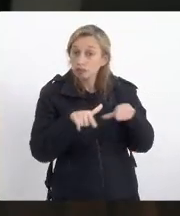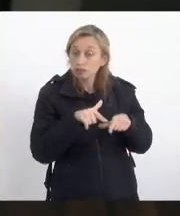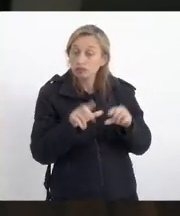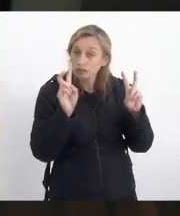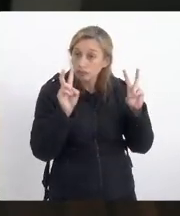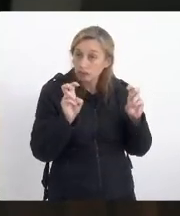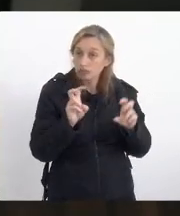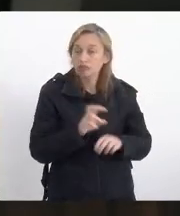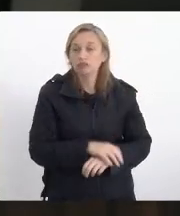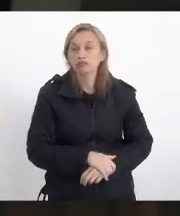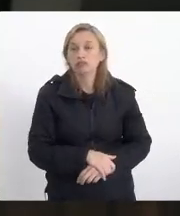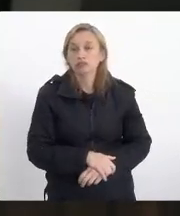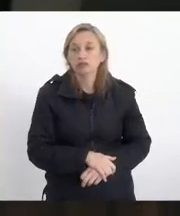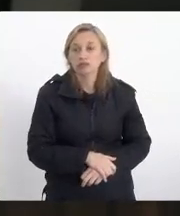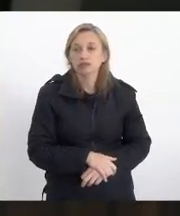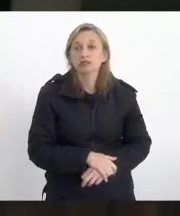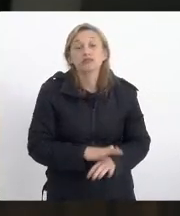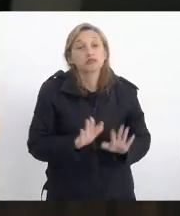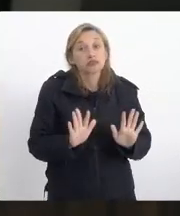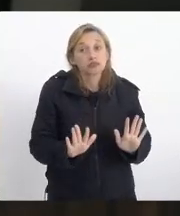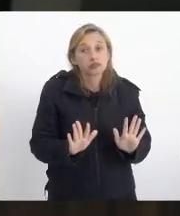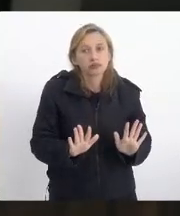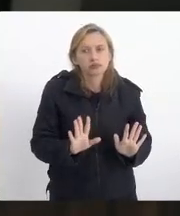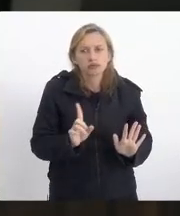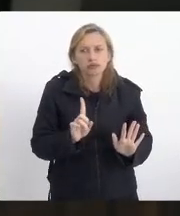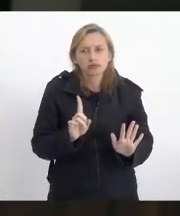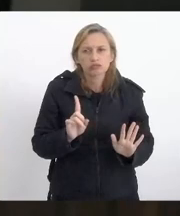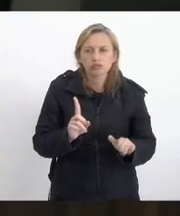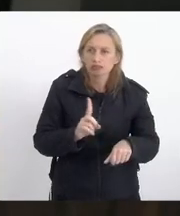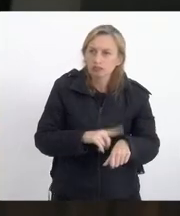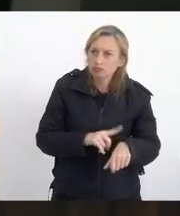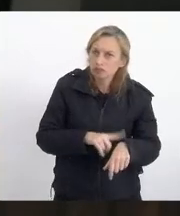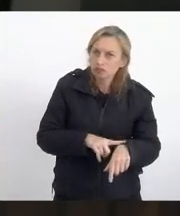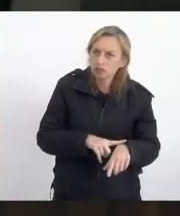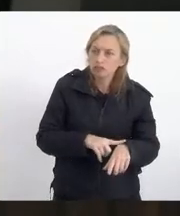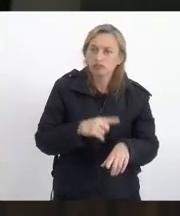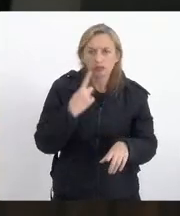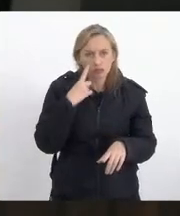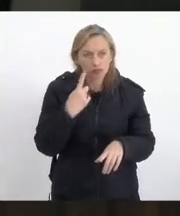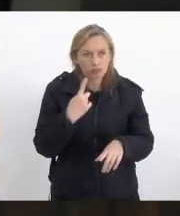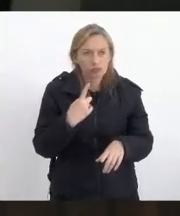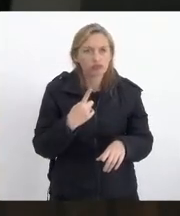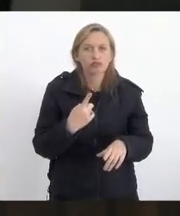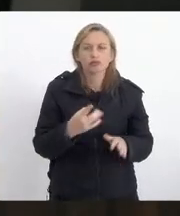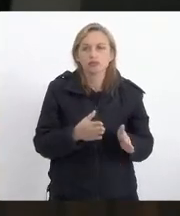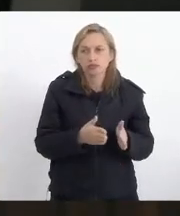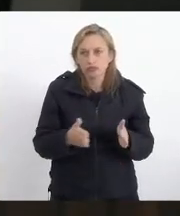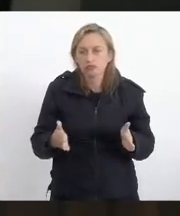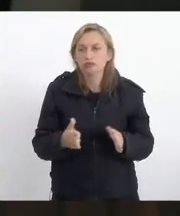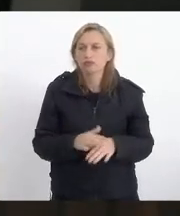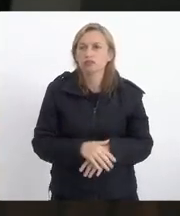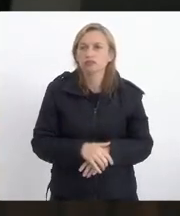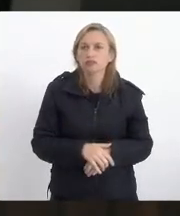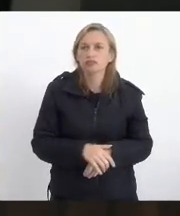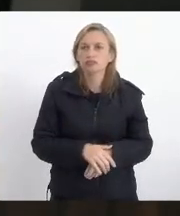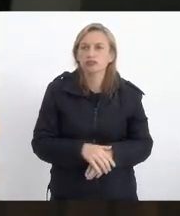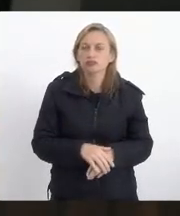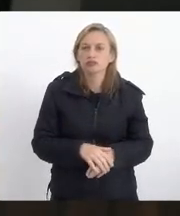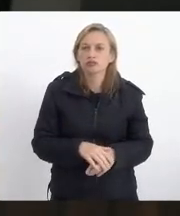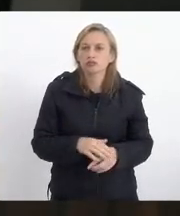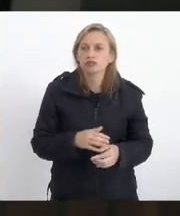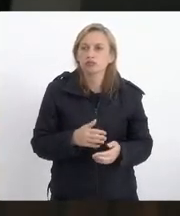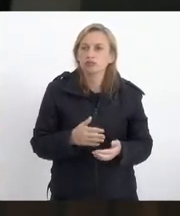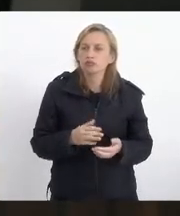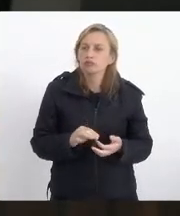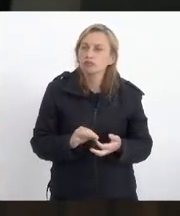nisso. Talvez não nessa mensagem. Vamos trabalhar aqui, vamos estabelecer aqui um processo. Vamos